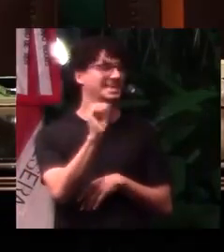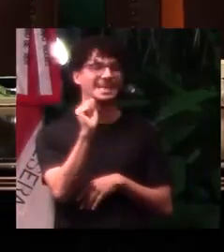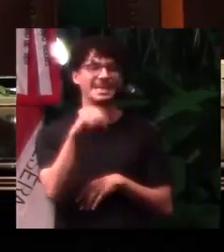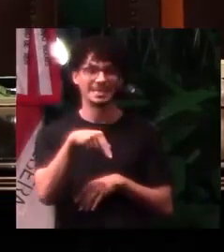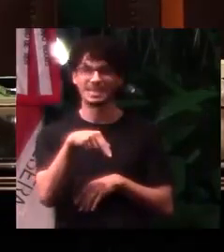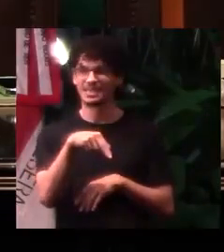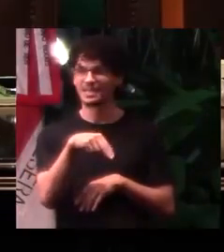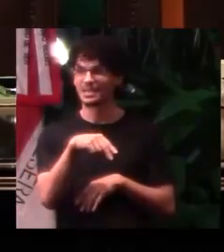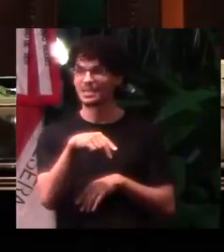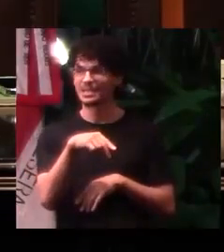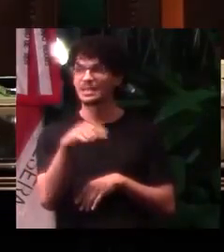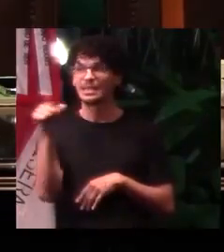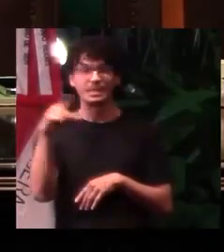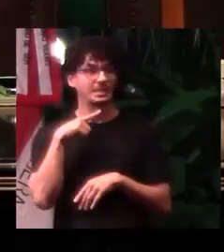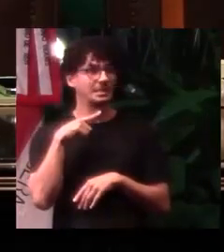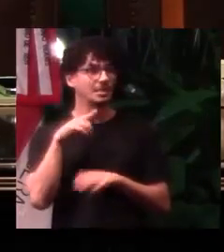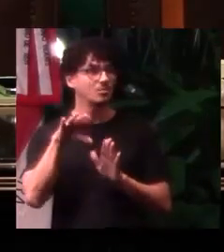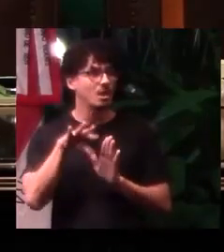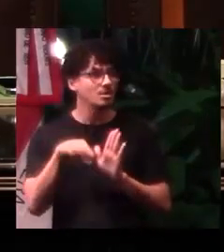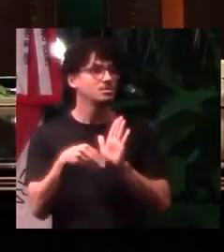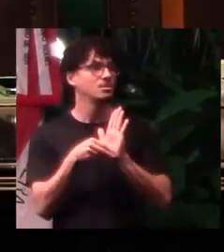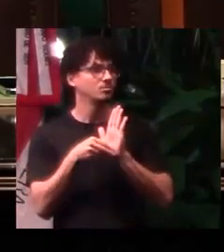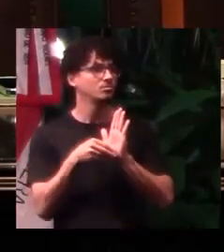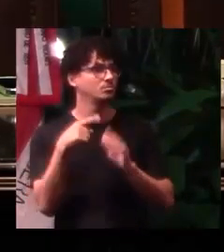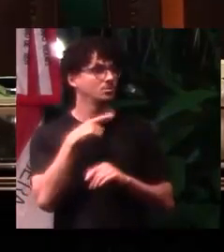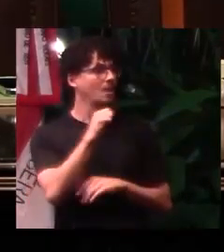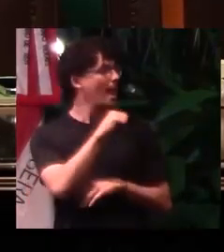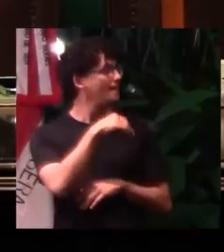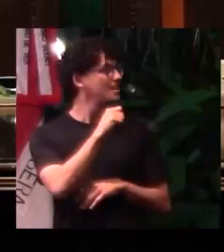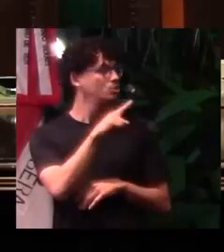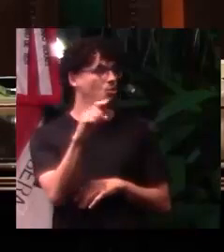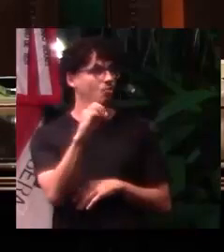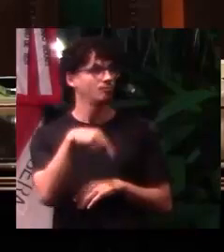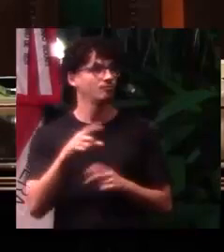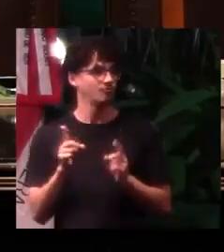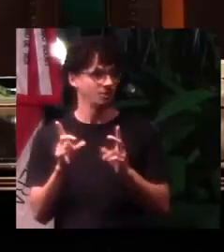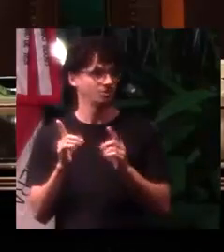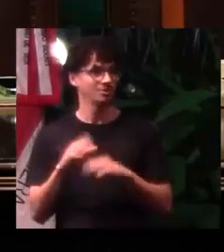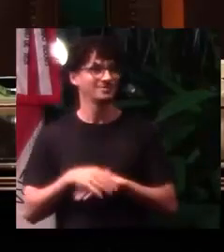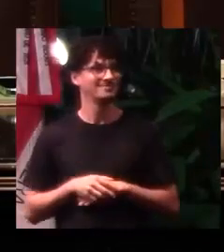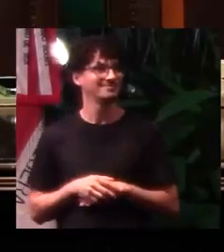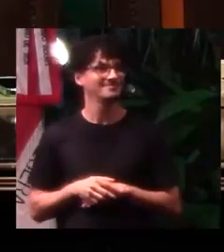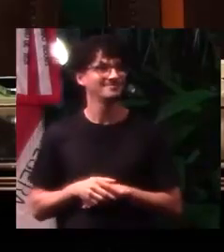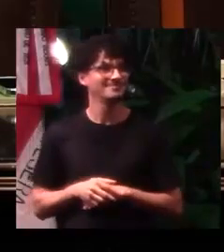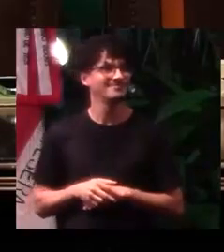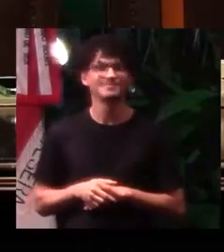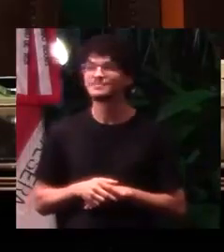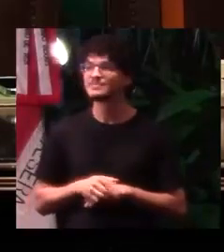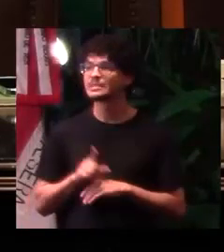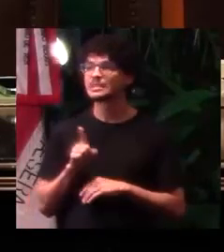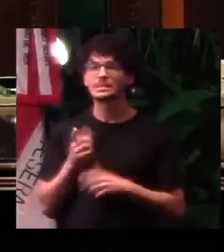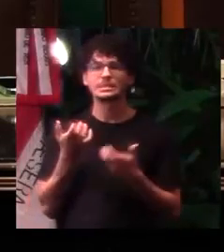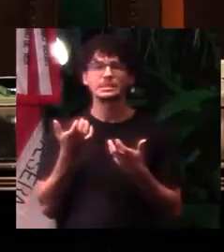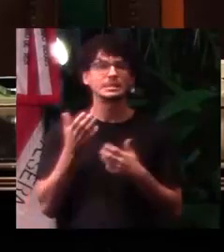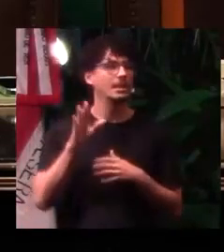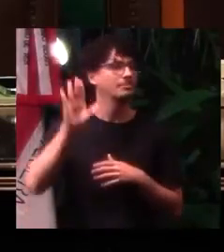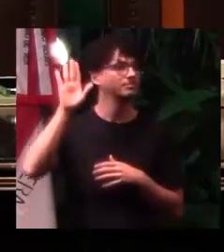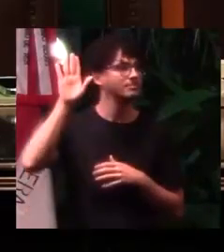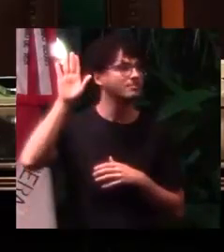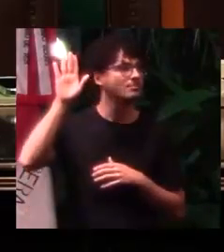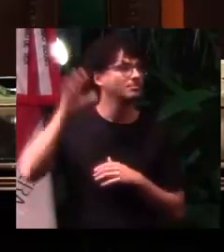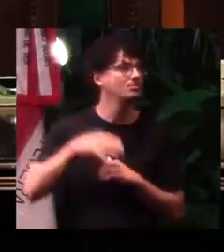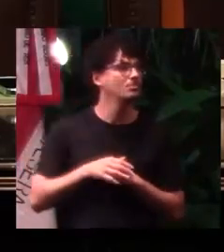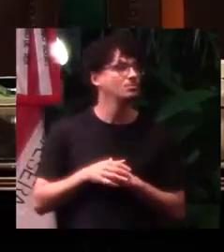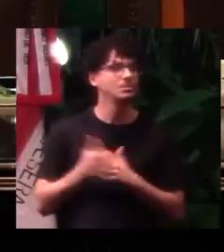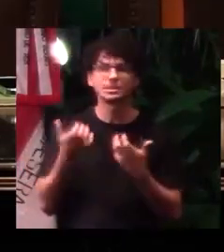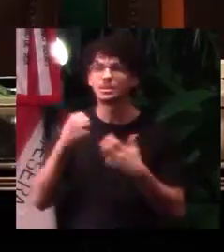Natasha Marta. É, só um minutinho. É isso aí. Ah, desculpa, você é quem que pediu